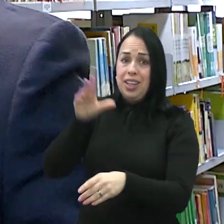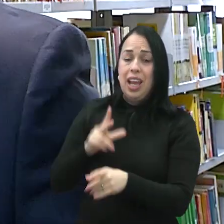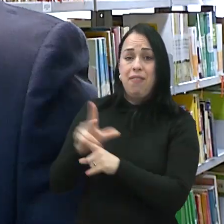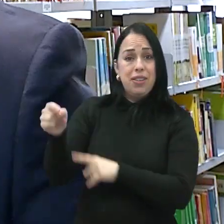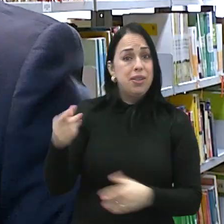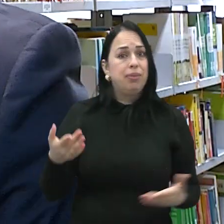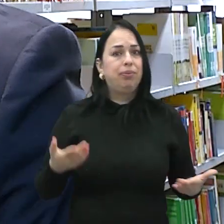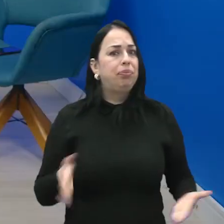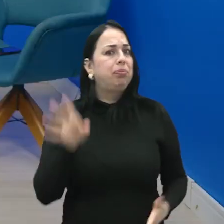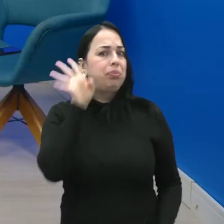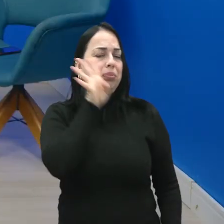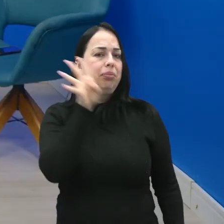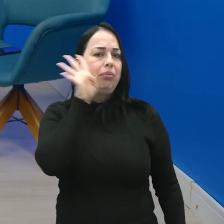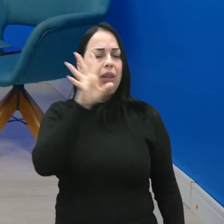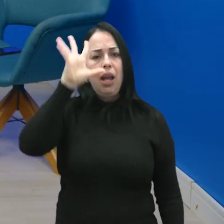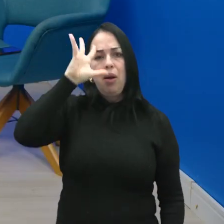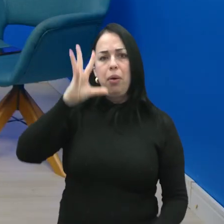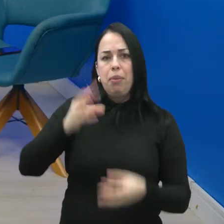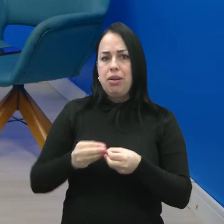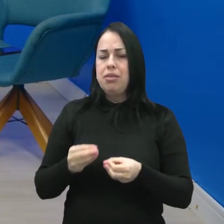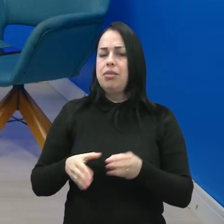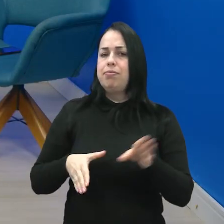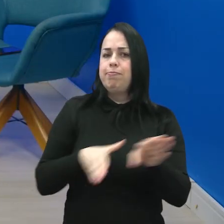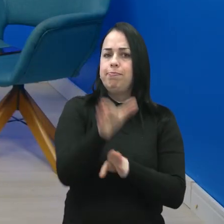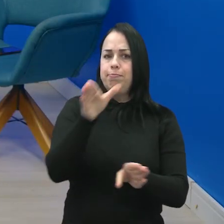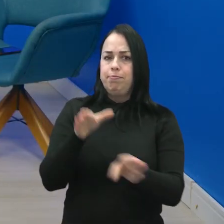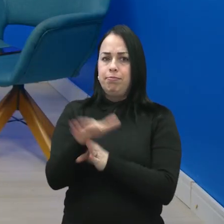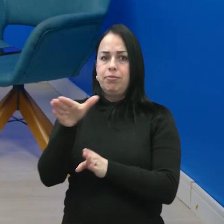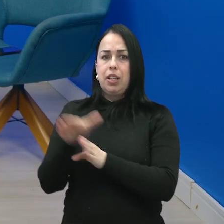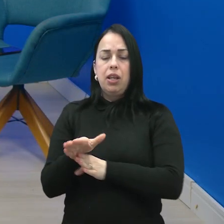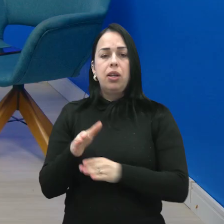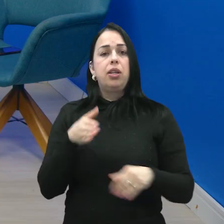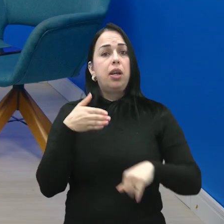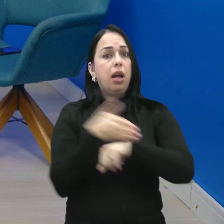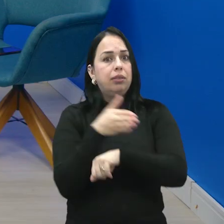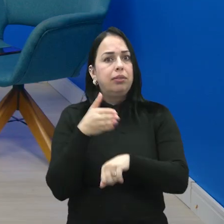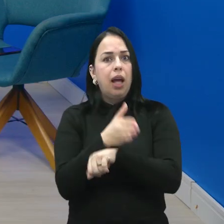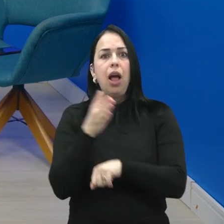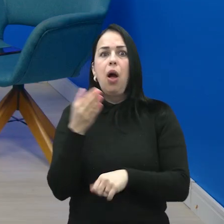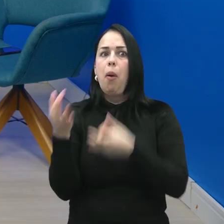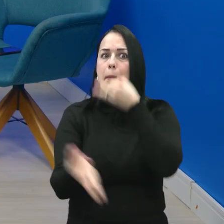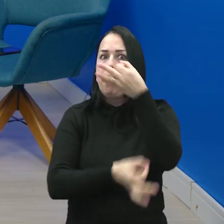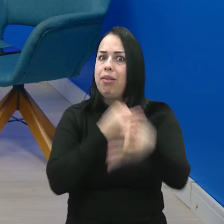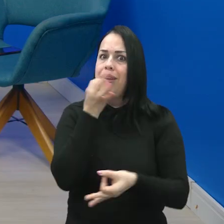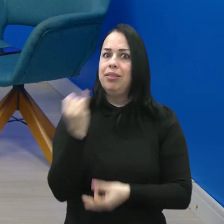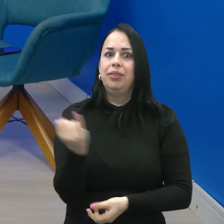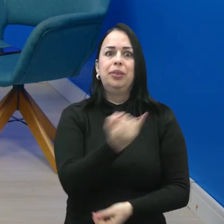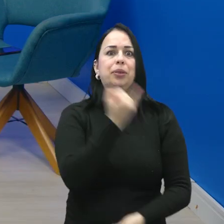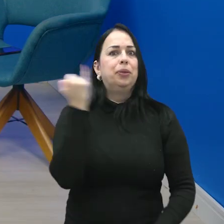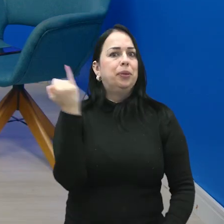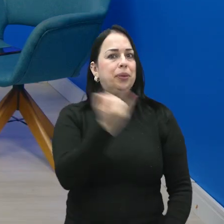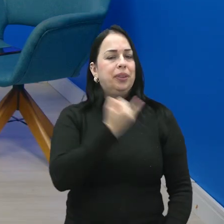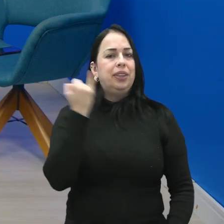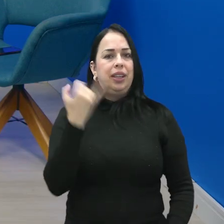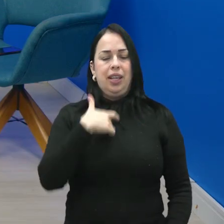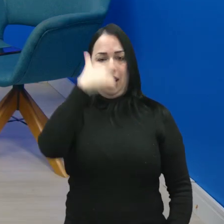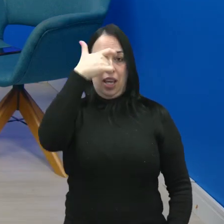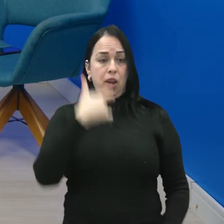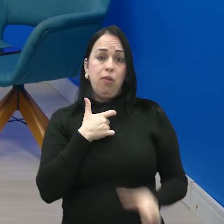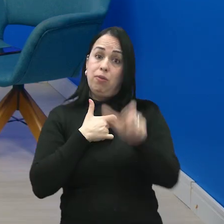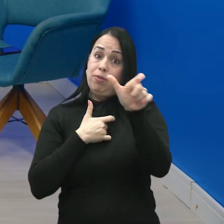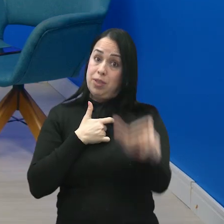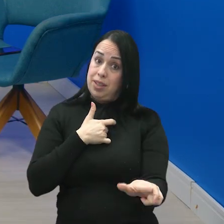ele nas eleições. Tá aí, muito legal. E é importante a gente reforçar aqui, né, Marvin? A participação popular é